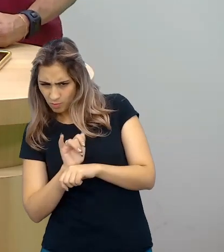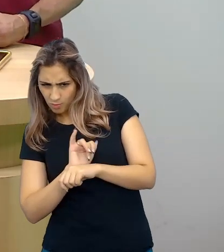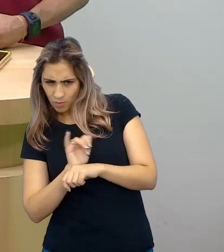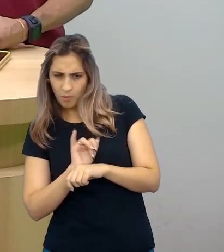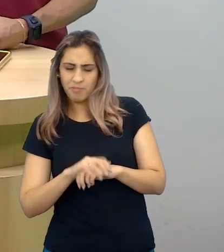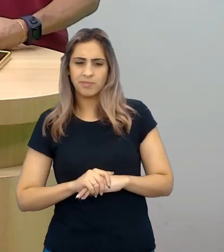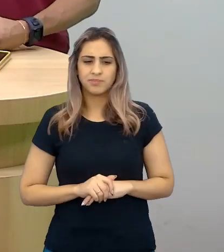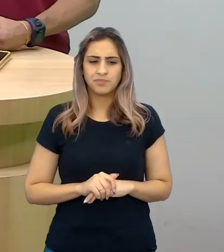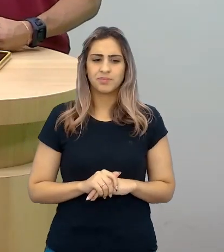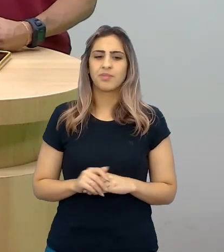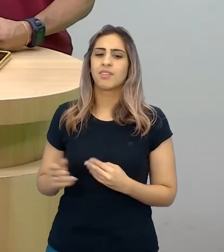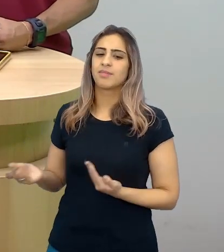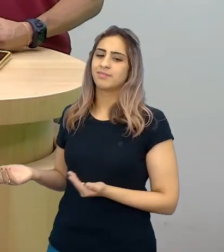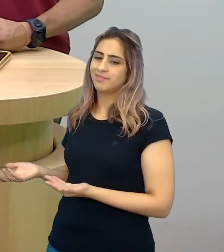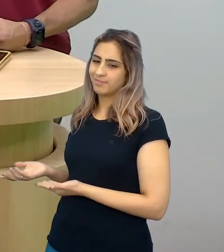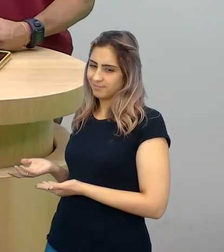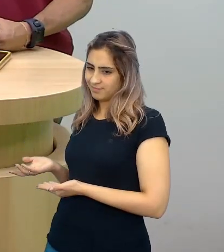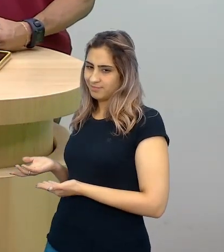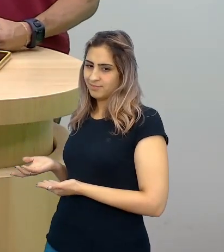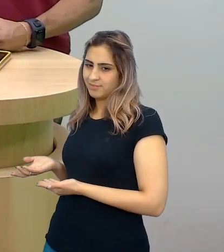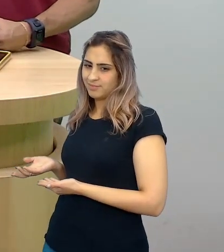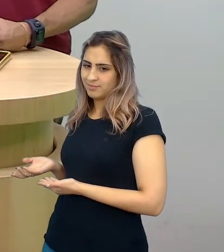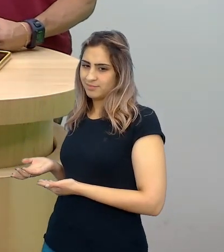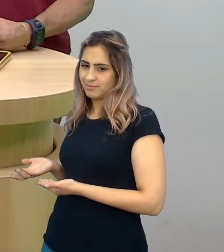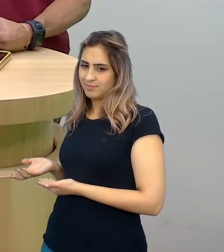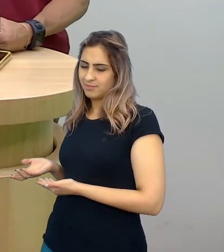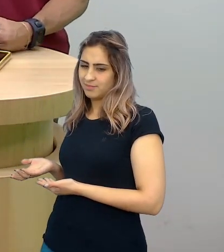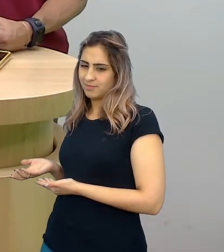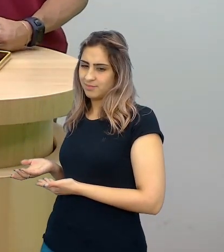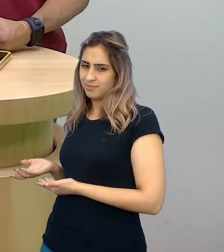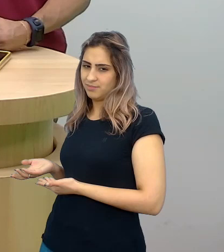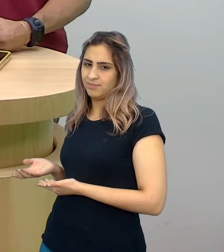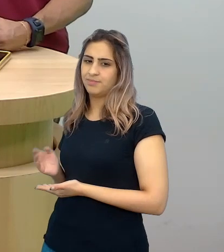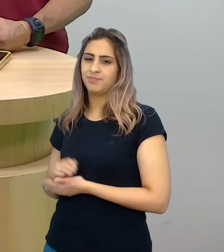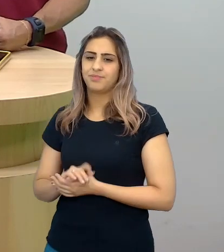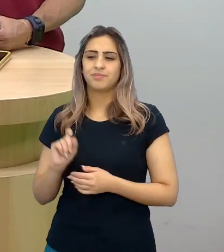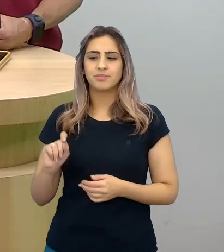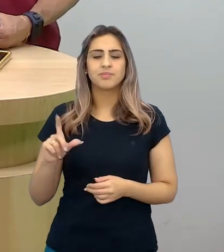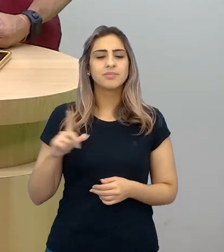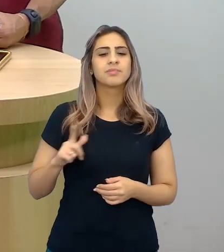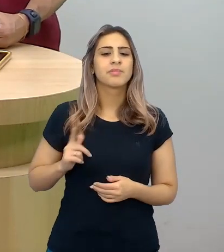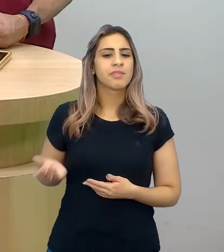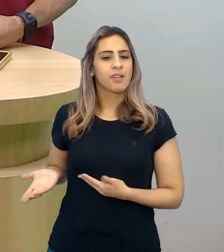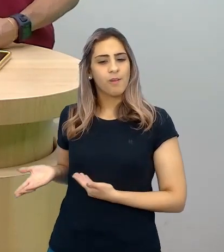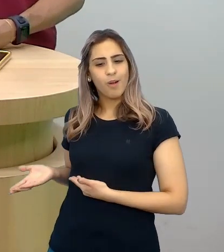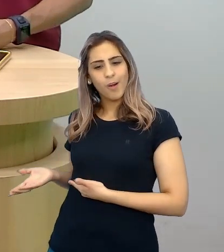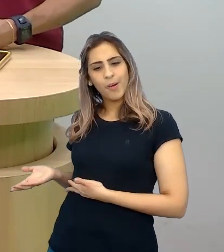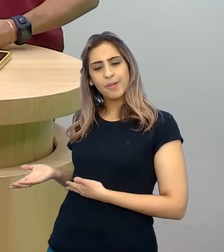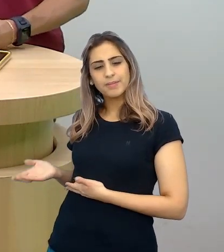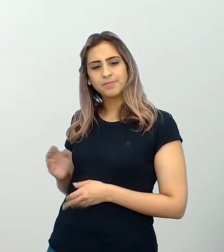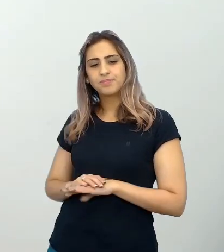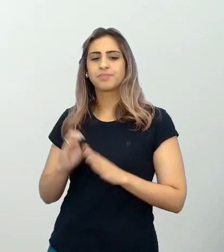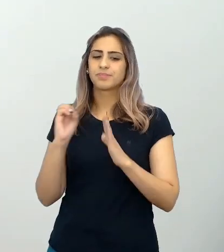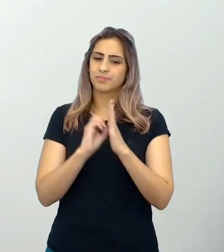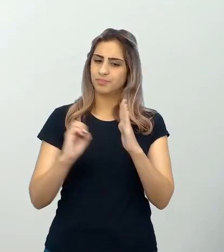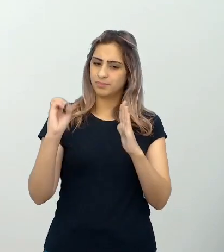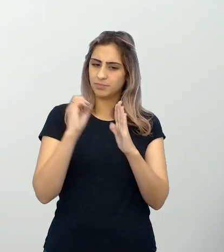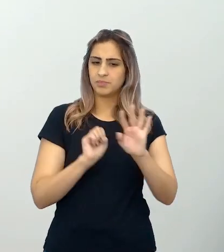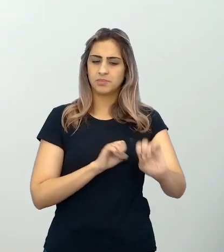será que eles vão né? por aí? Ah, colocaram Ah já pra lá, gente, ó. tá. Então aqui embaixo, o que é isso aqui, Osmar? Tem o quê? Tá lá, ó, CMSP na